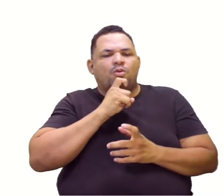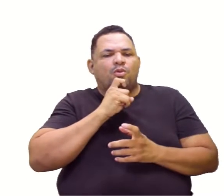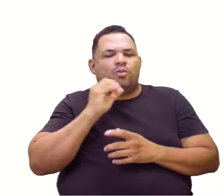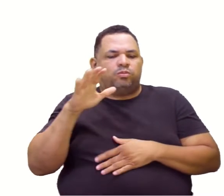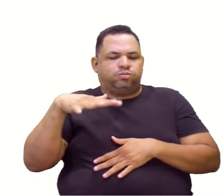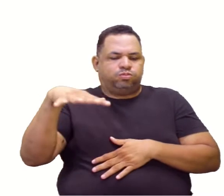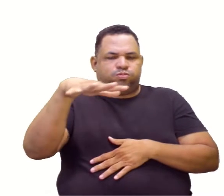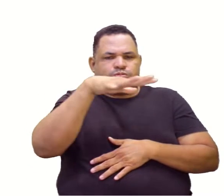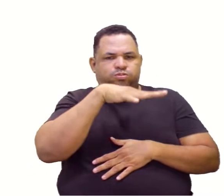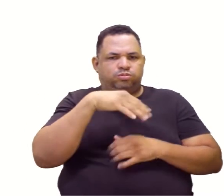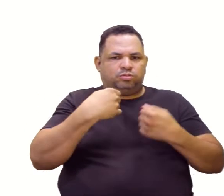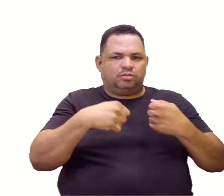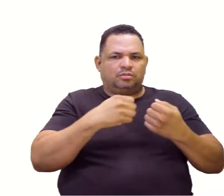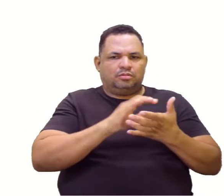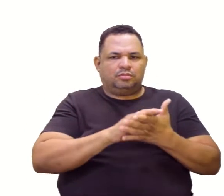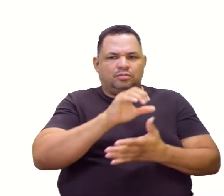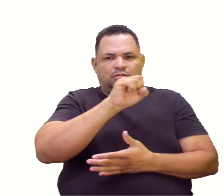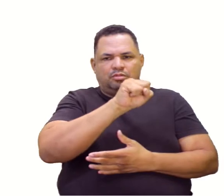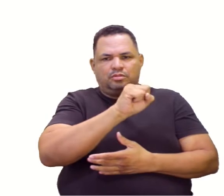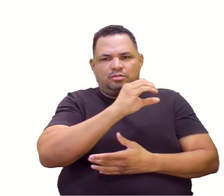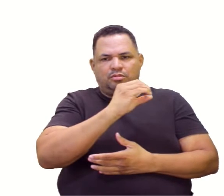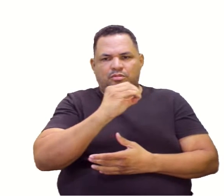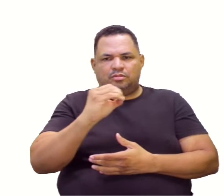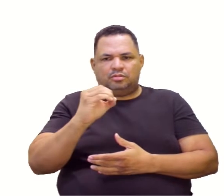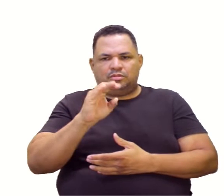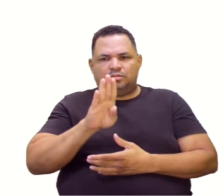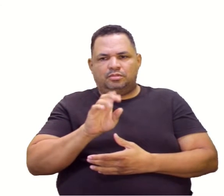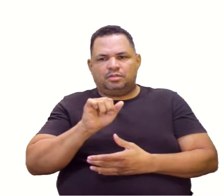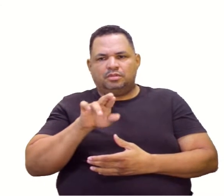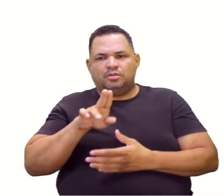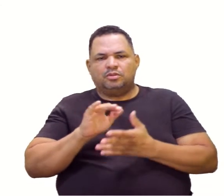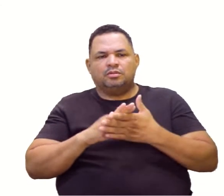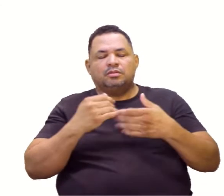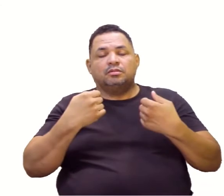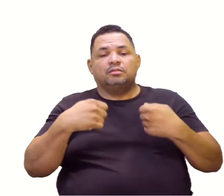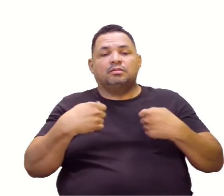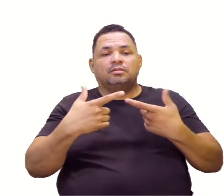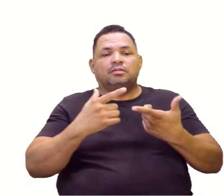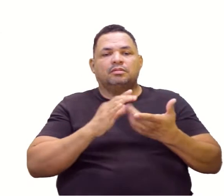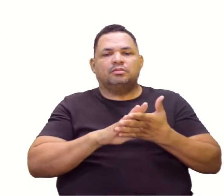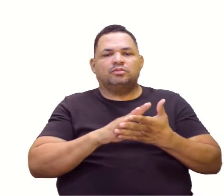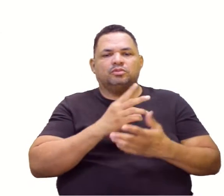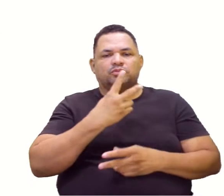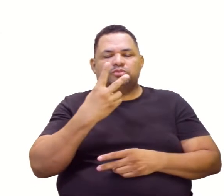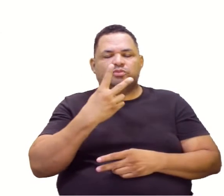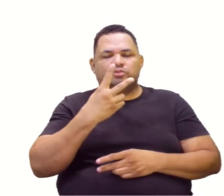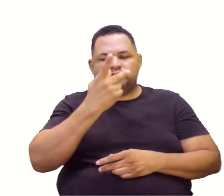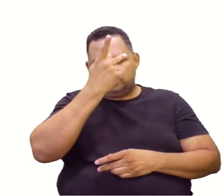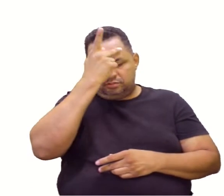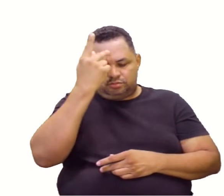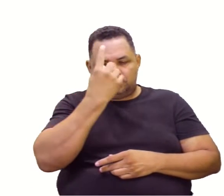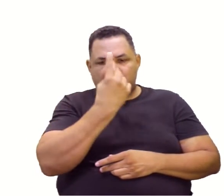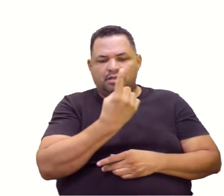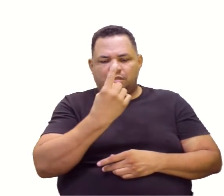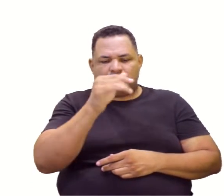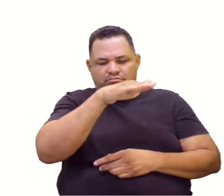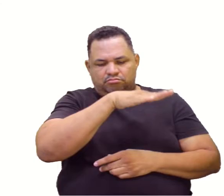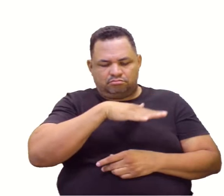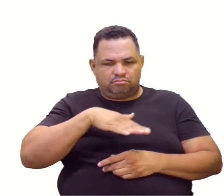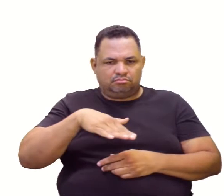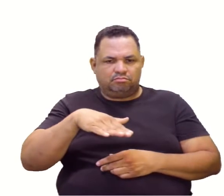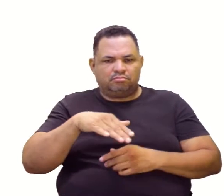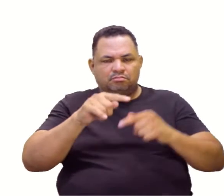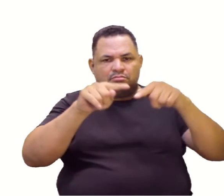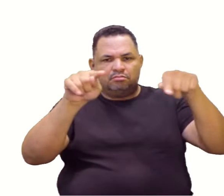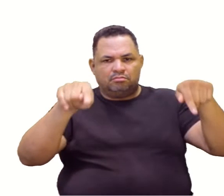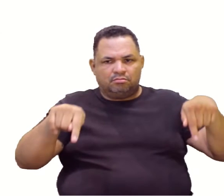são necessários 800 BTU/H, desde que haja até 2 pessoas no